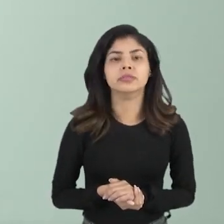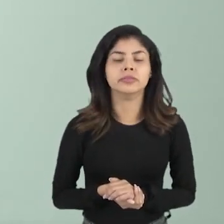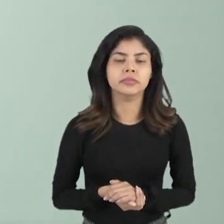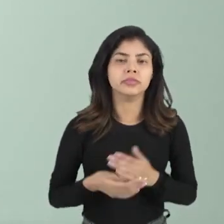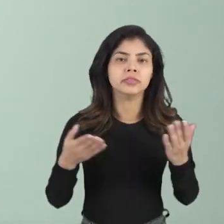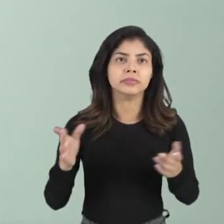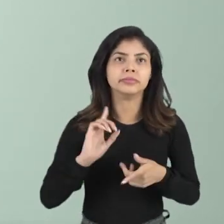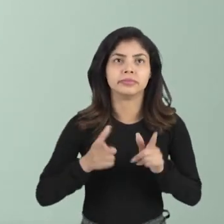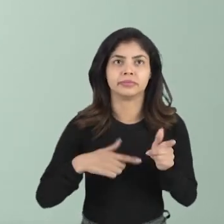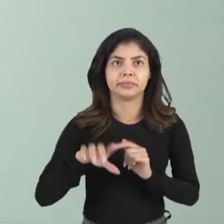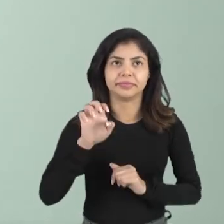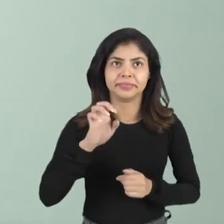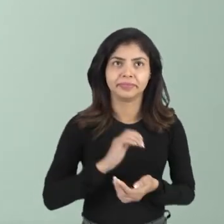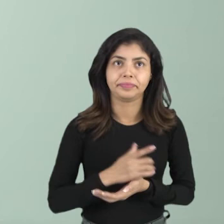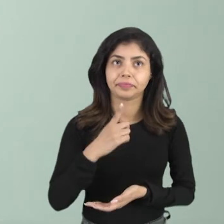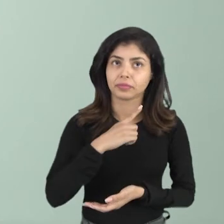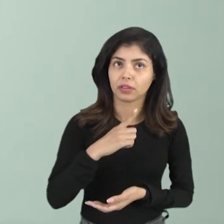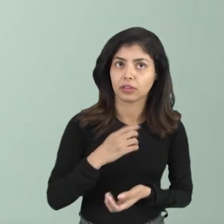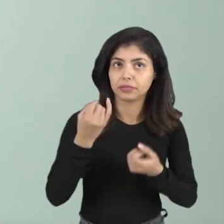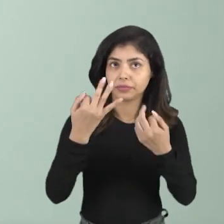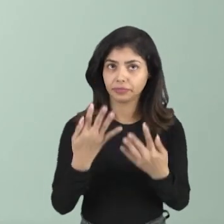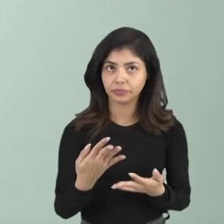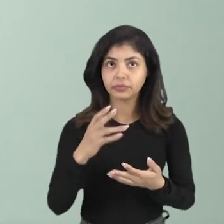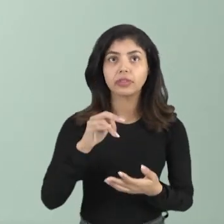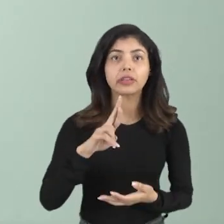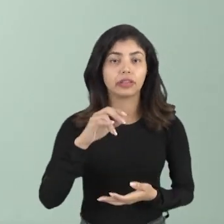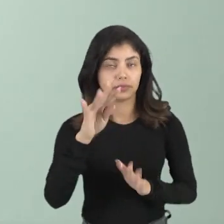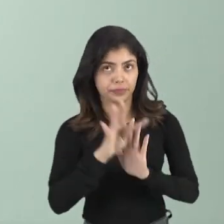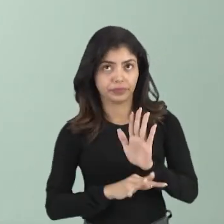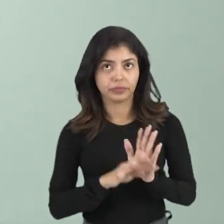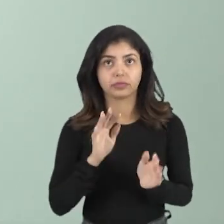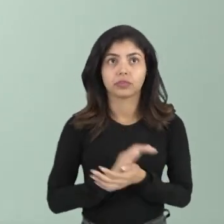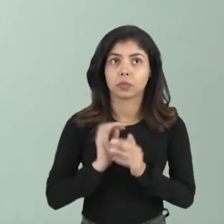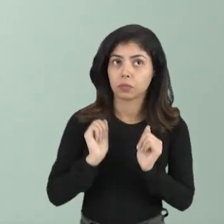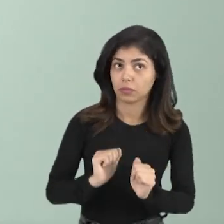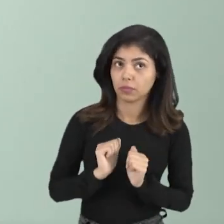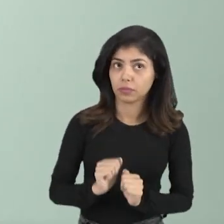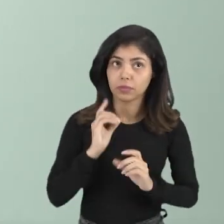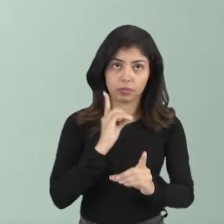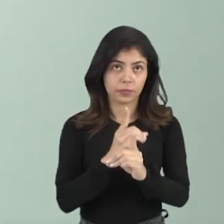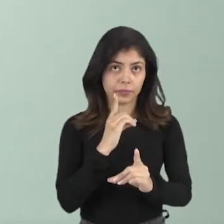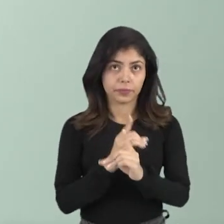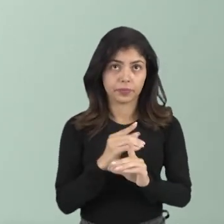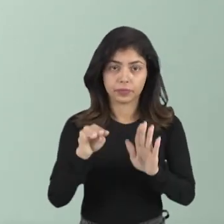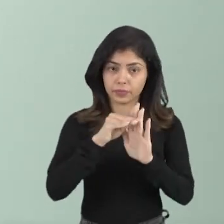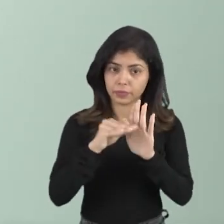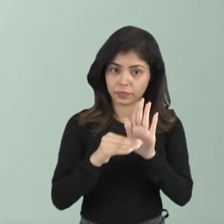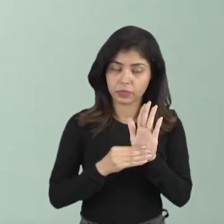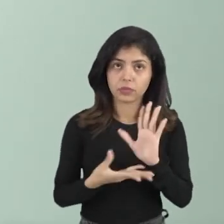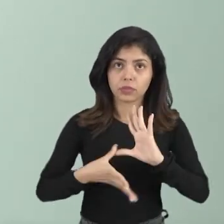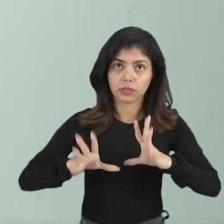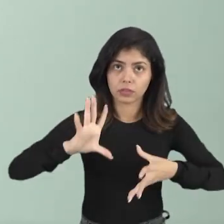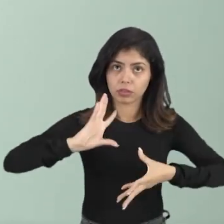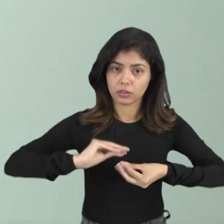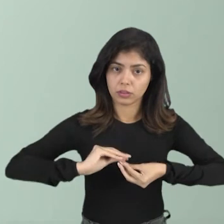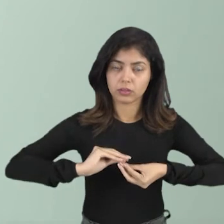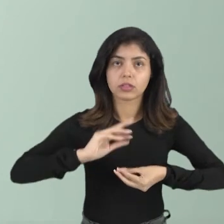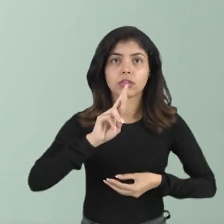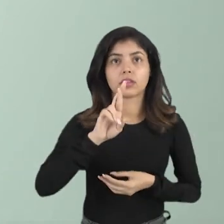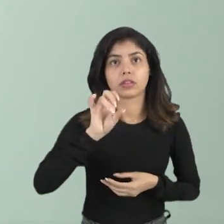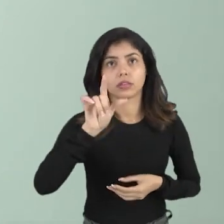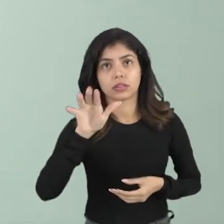intertextualidade. E a letra E vai dizer: ocorre a citação da fonte do intertexto, podendo ser encontrada nas citações,